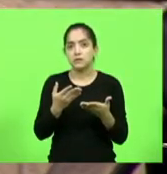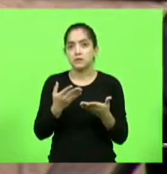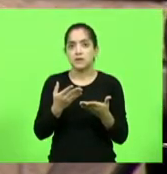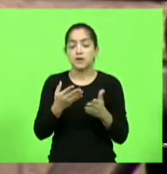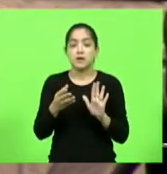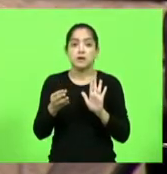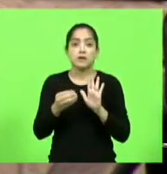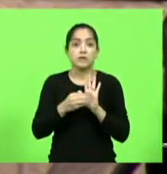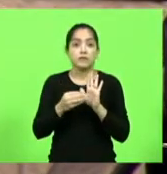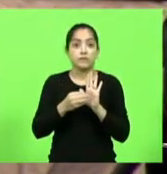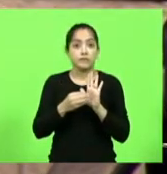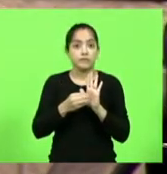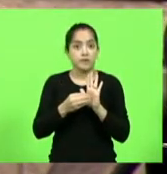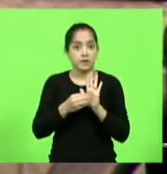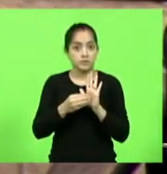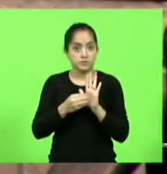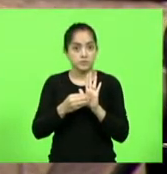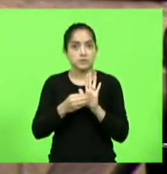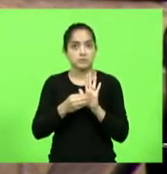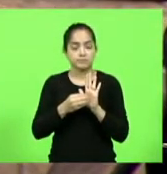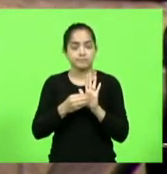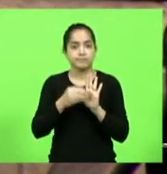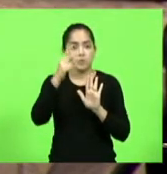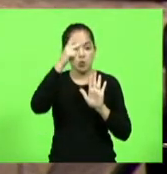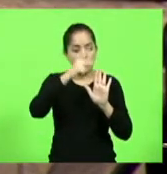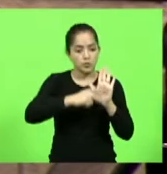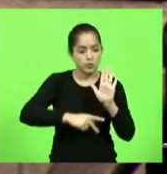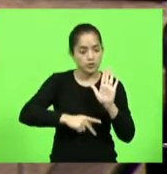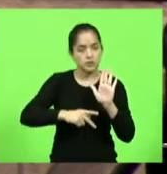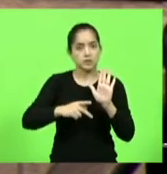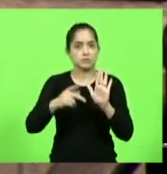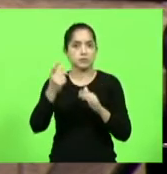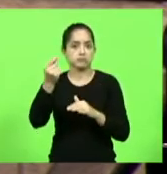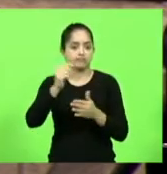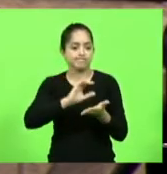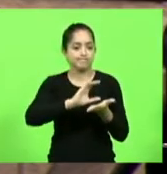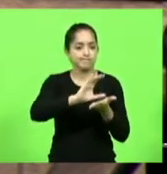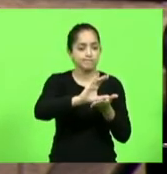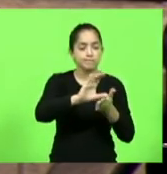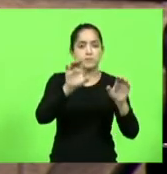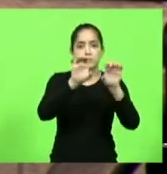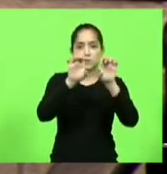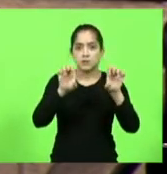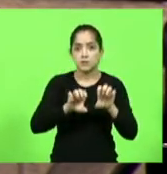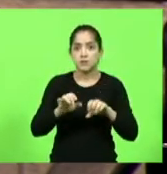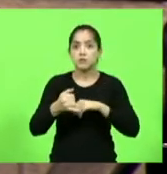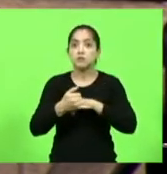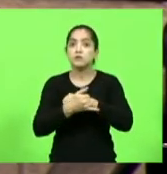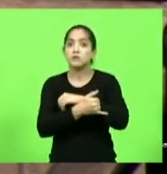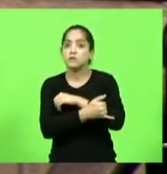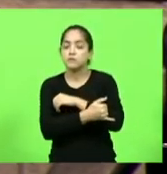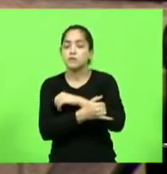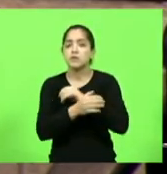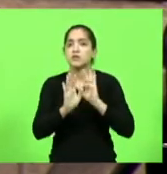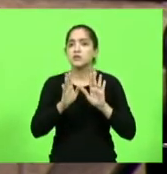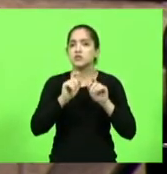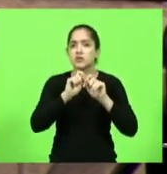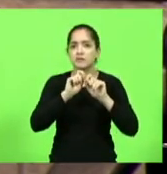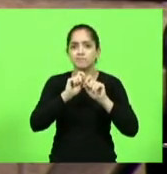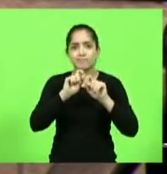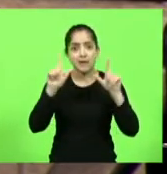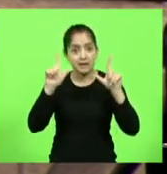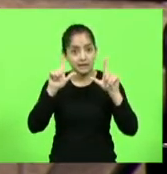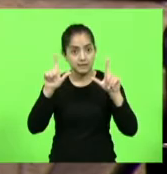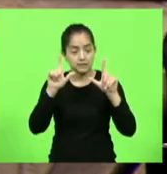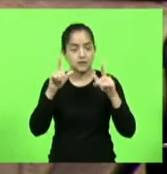falta de um programa de investimento em infraestrutura em Santa Catarina. E eu alertava sempre dos